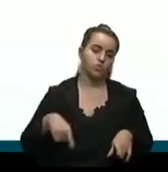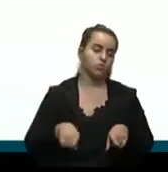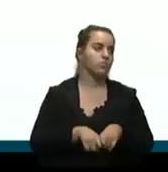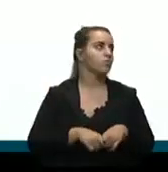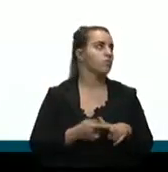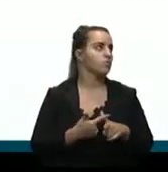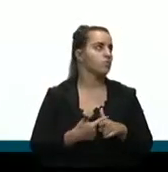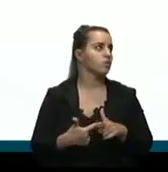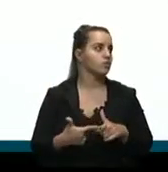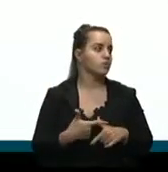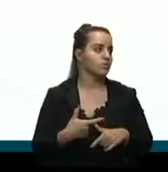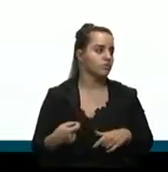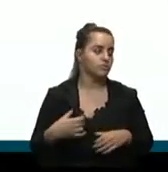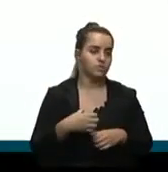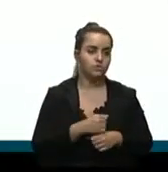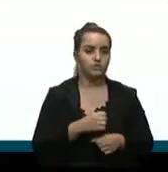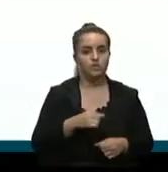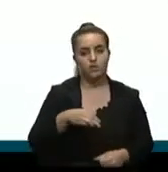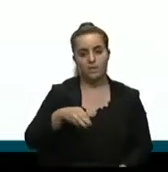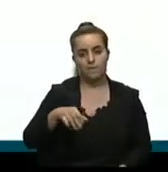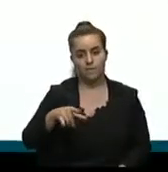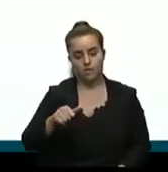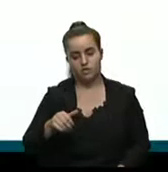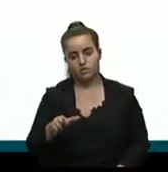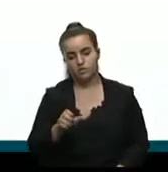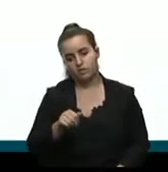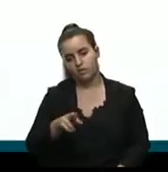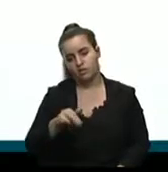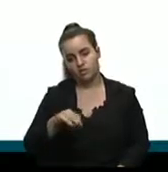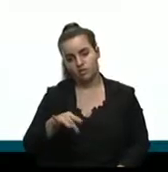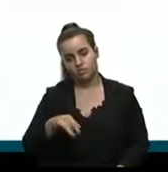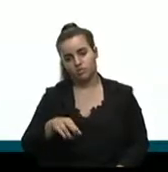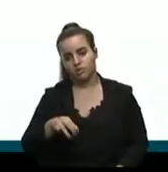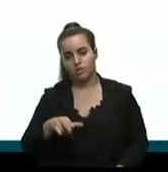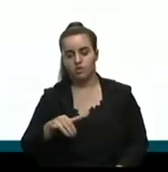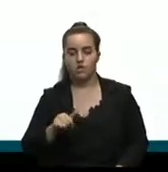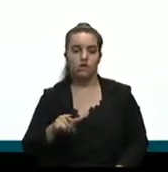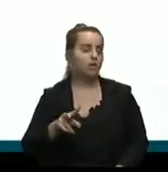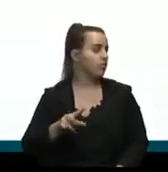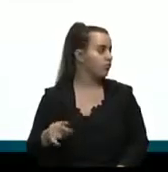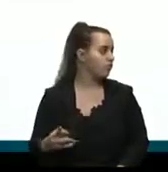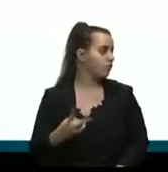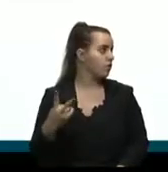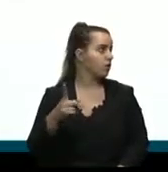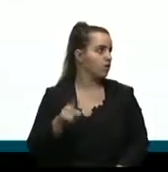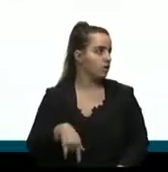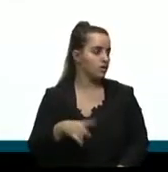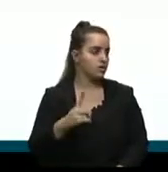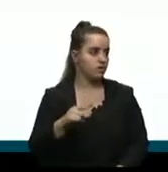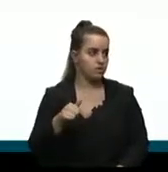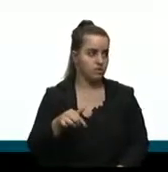dividir por 20, ou seja, calcular a média aritmética. O valor que você irá obter será